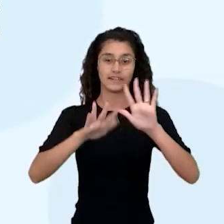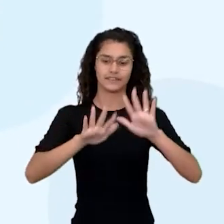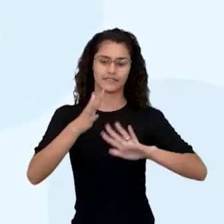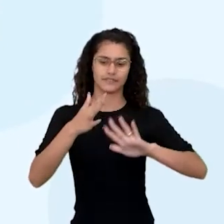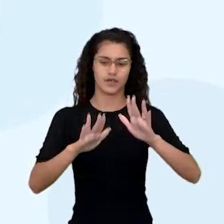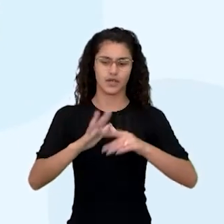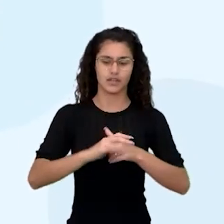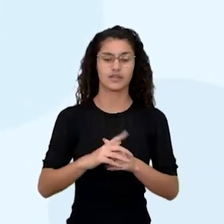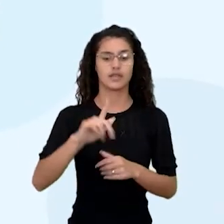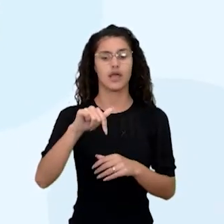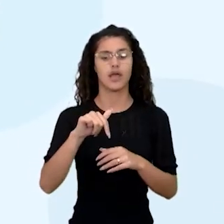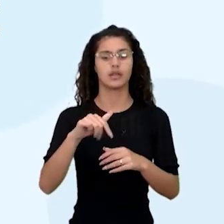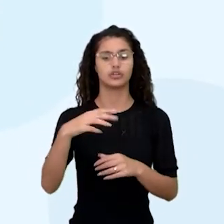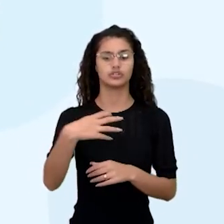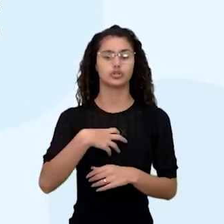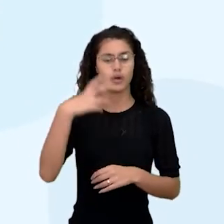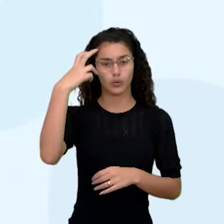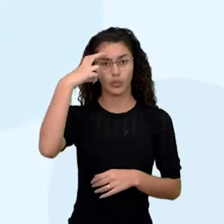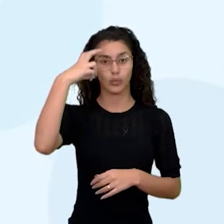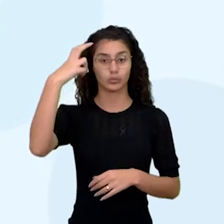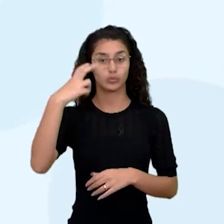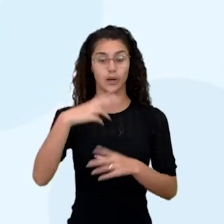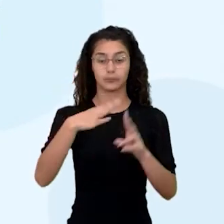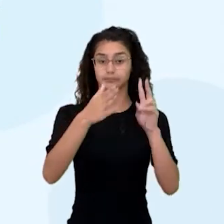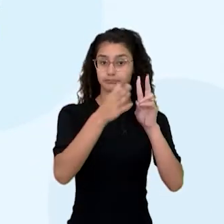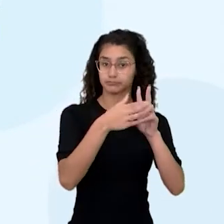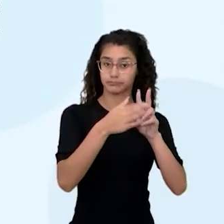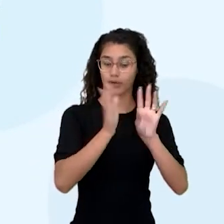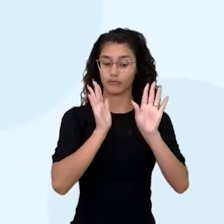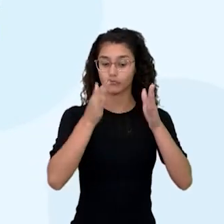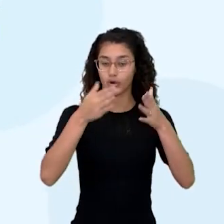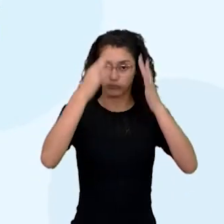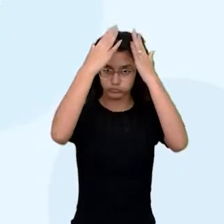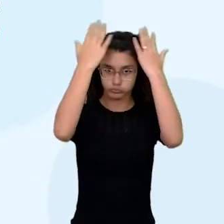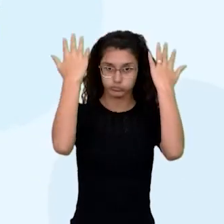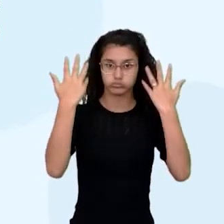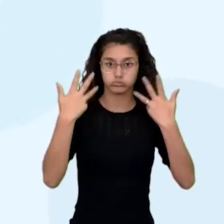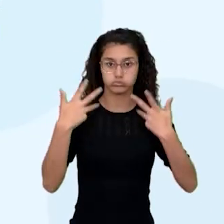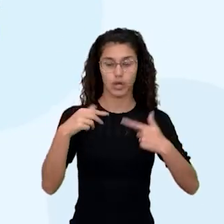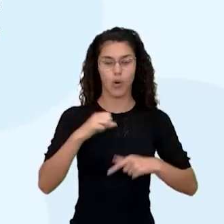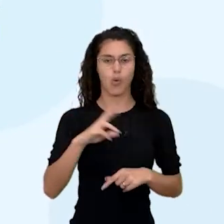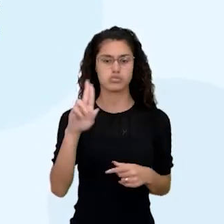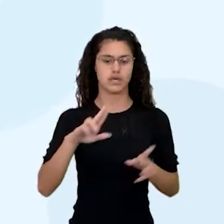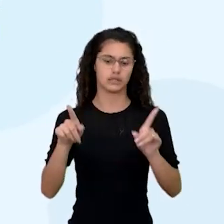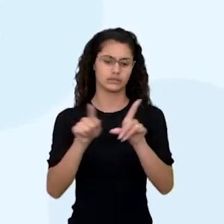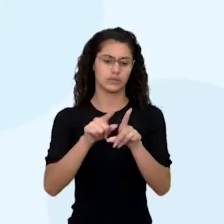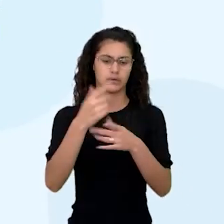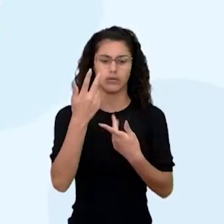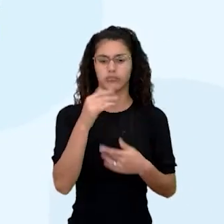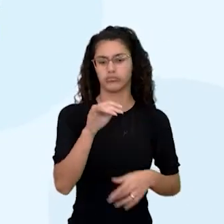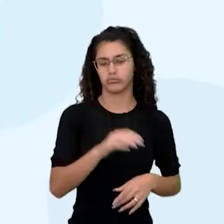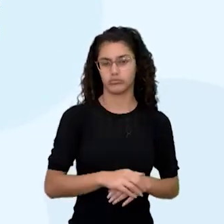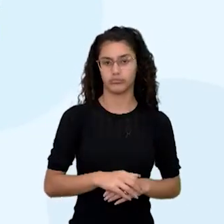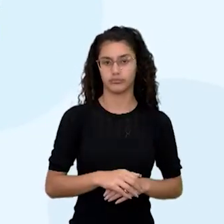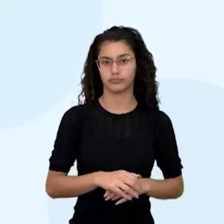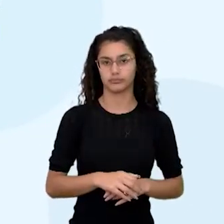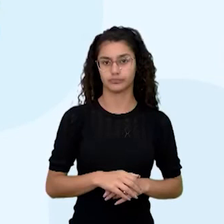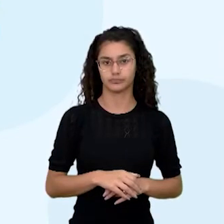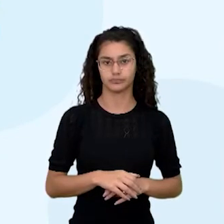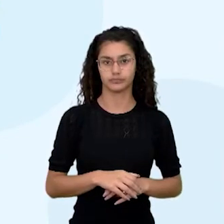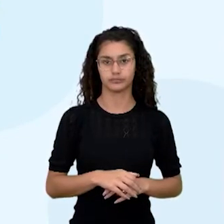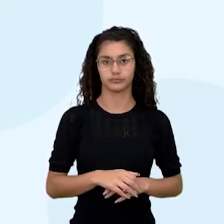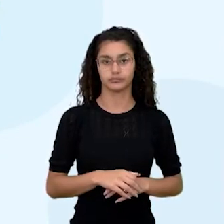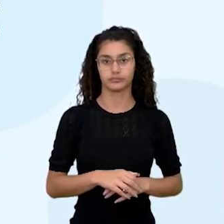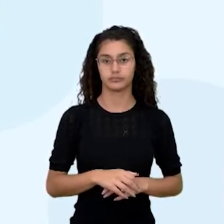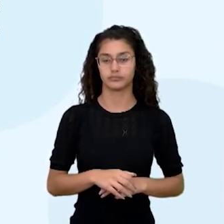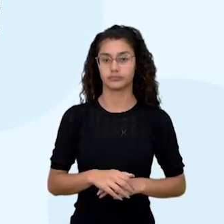normalmente, né, por ser de uma cultura indígena, especificamente, ou muito utilizada, né, vamos assim dizer, a